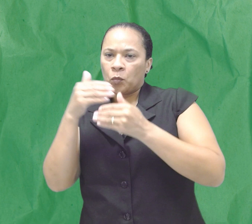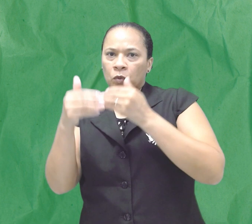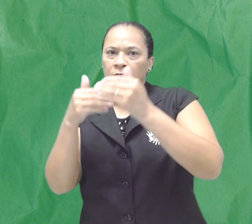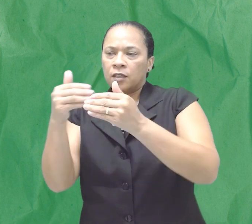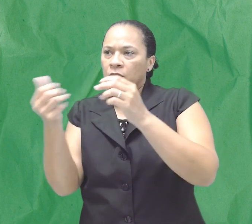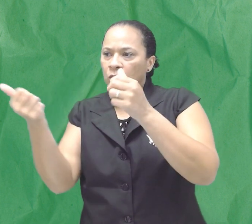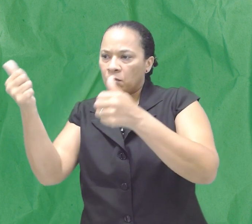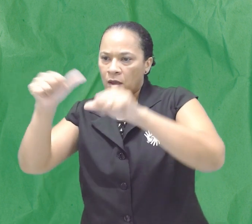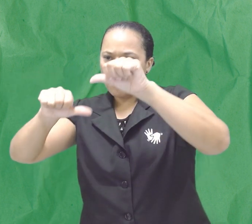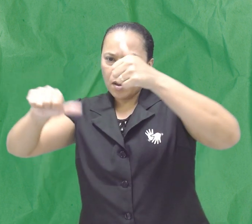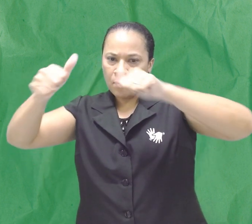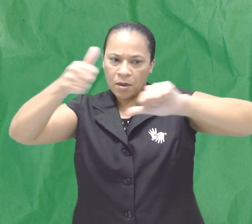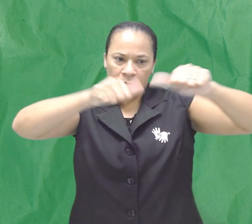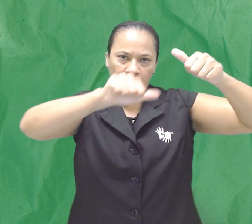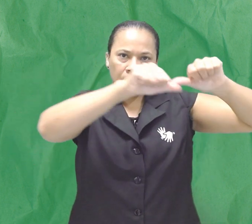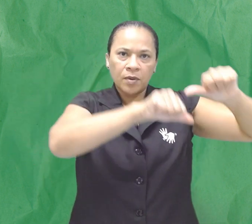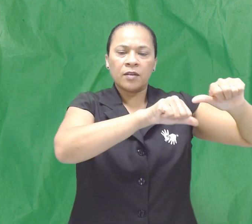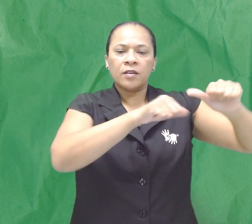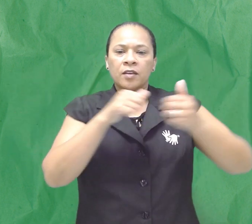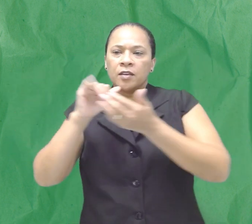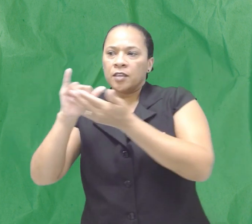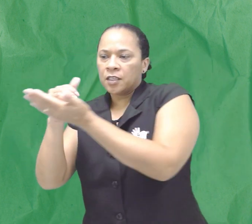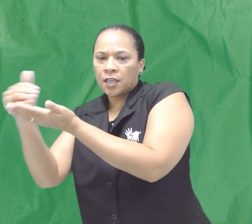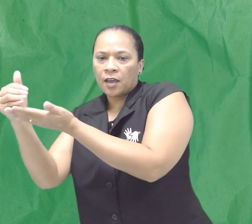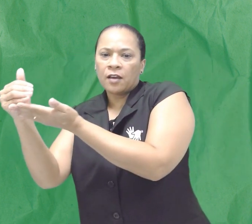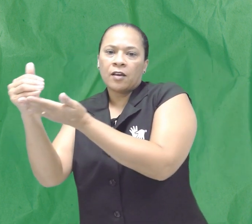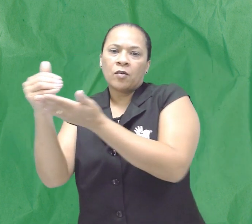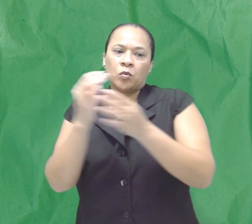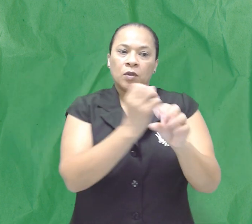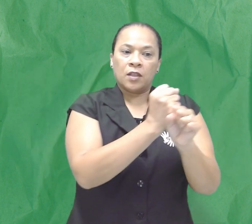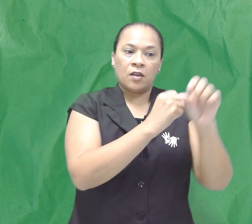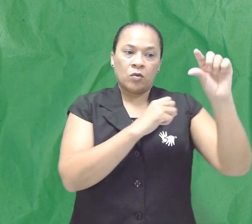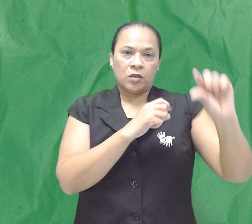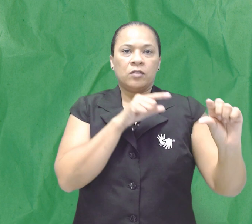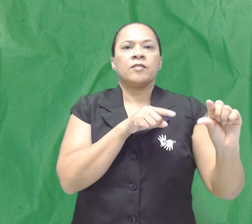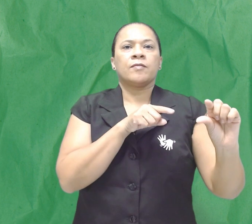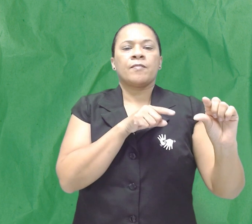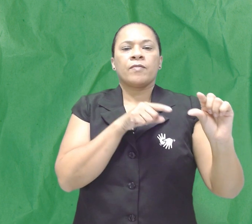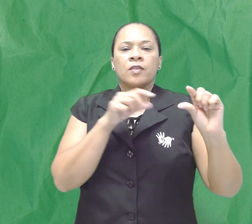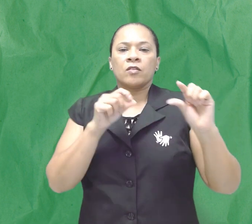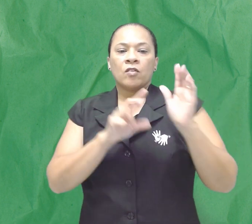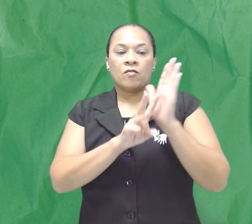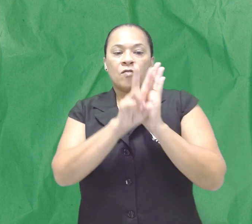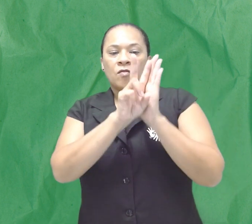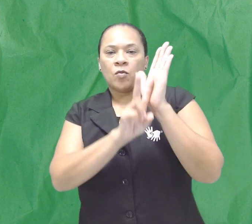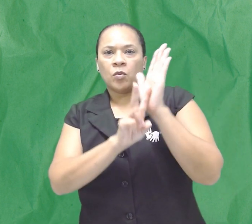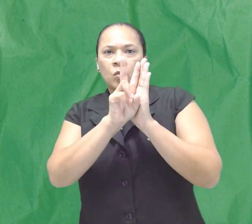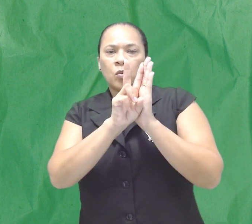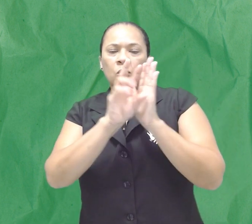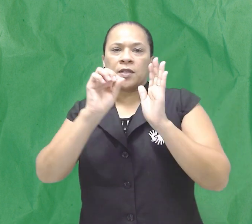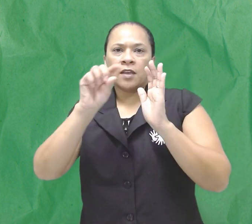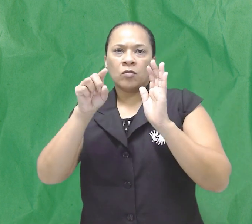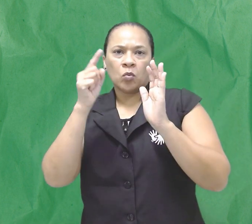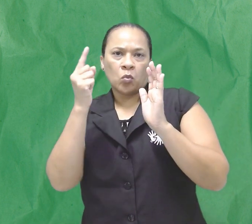processo, né, eu tenho que a concentração inicial, a concentração que está aqui dessa solução, meu volume inicial, esse 0,1